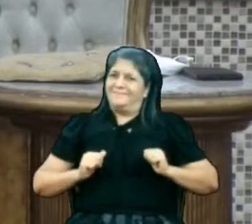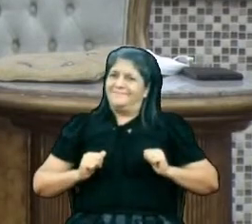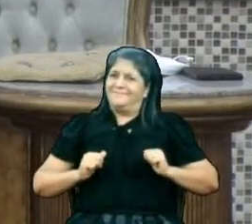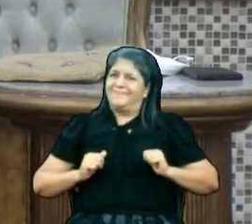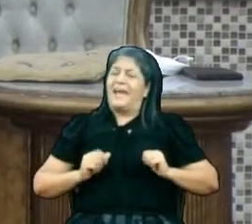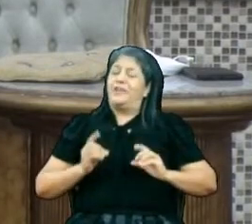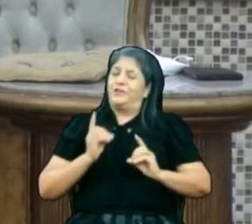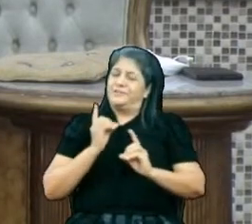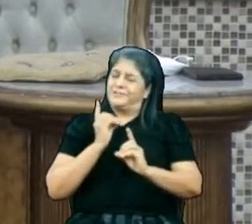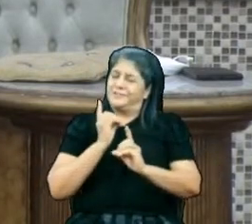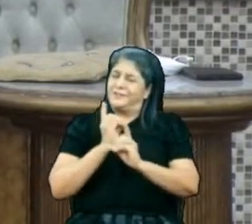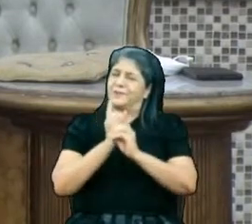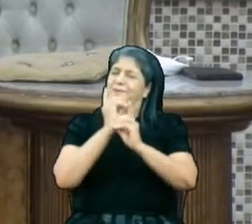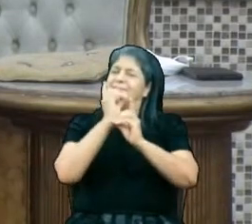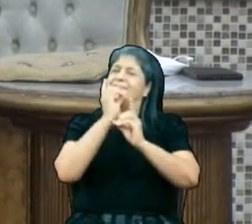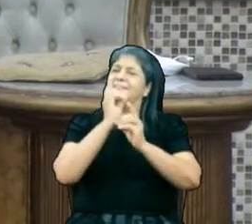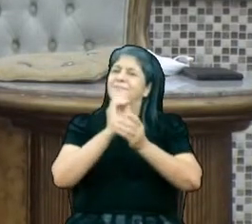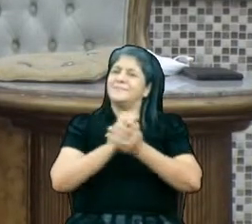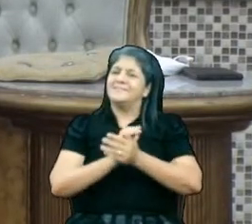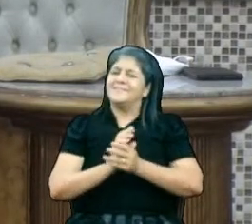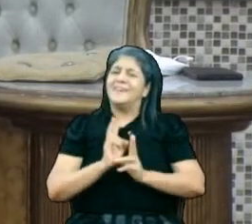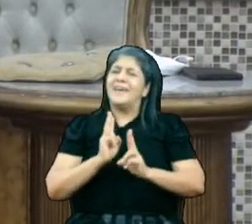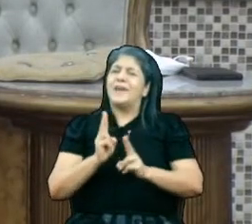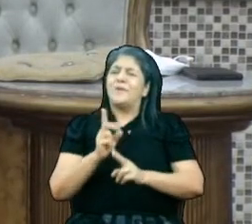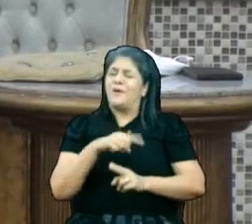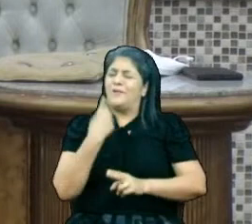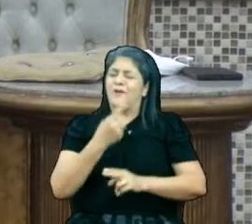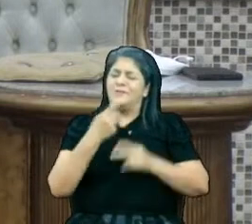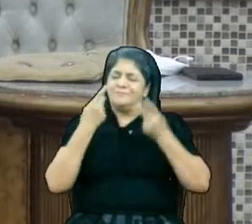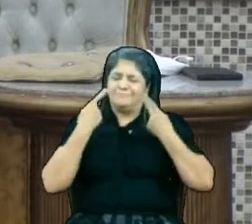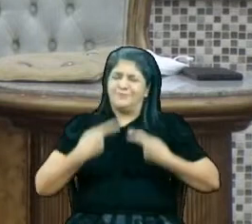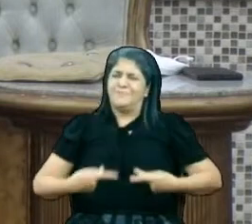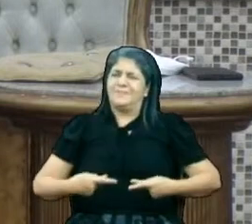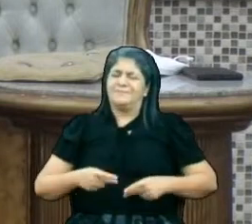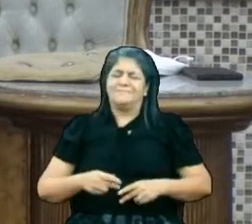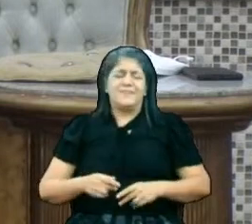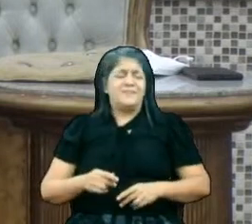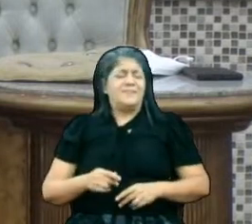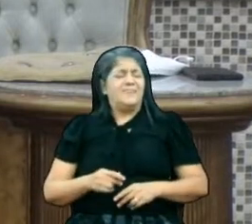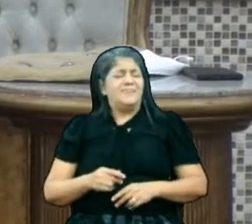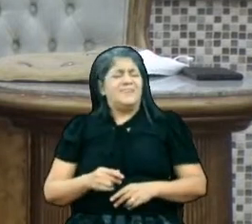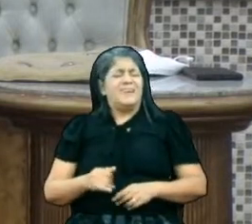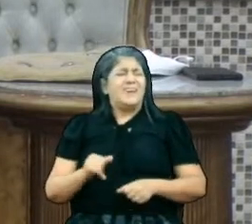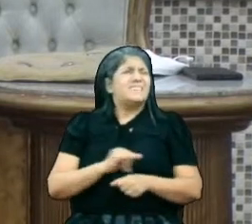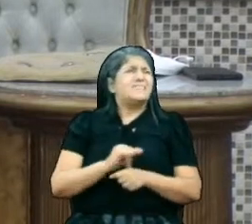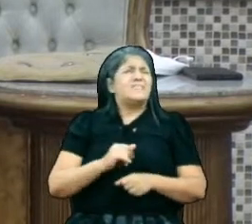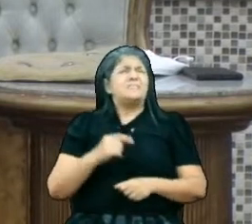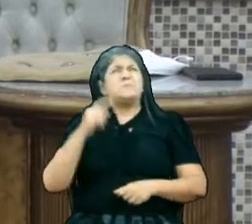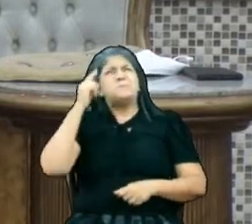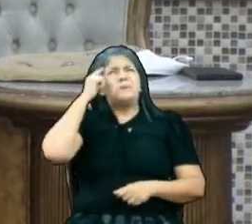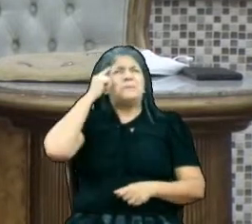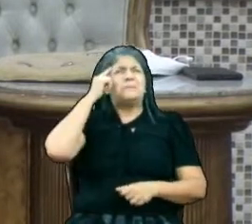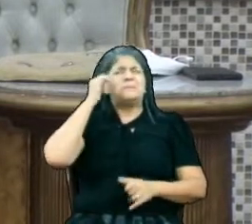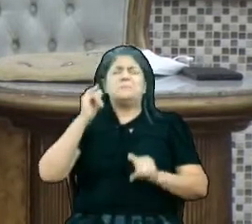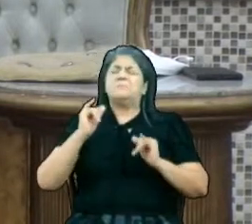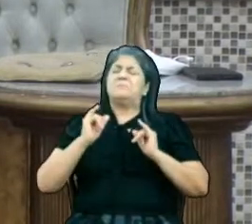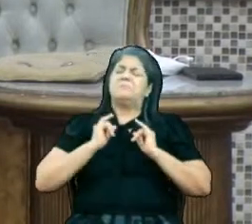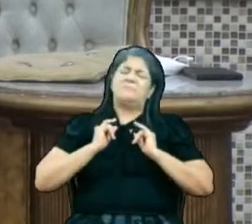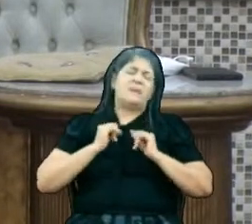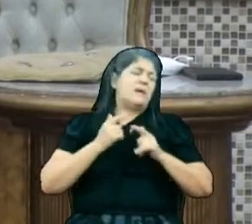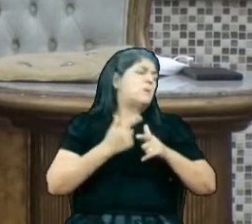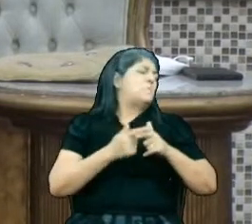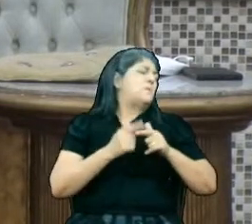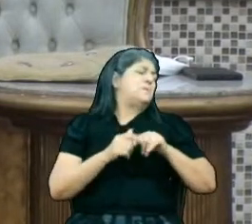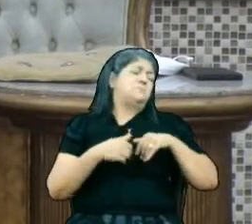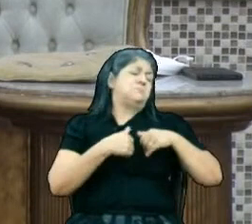a tendência é Nossa como seres naturais e às vezes acomodados é o problema está instalado e a rede dizer